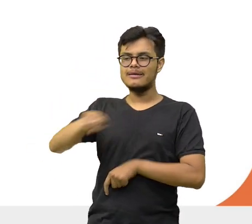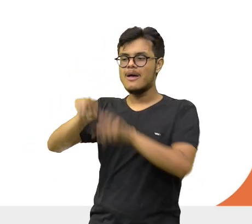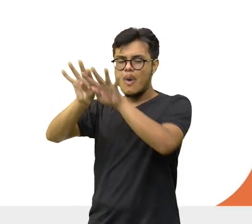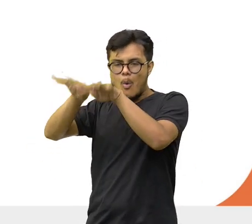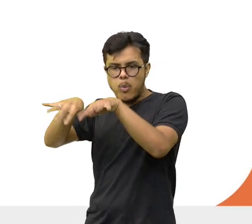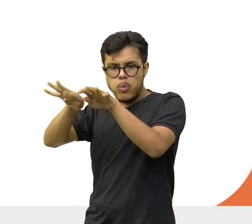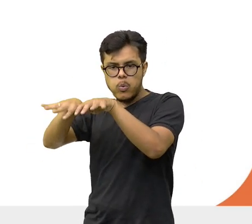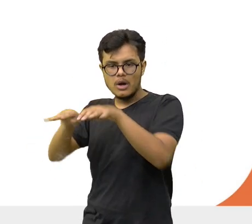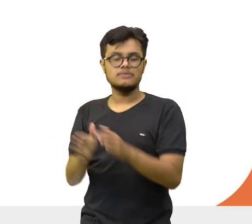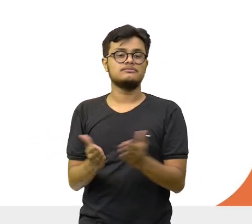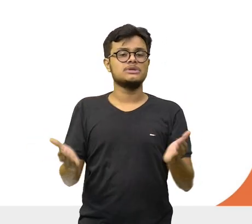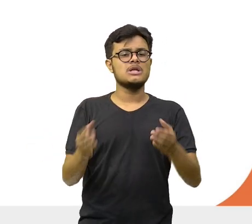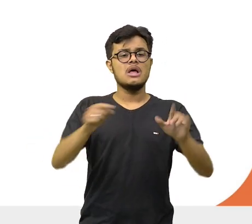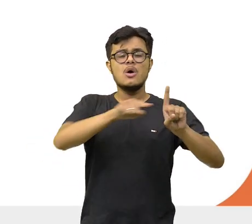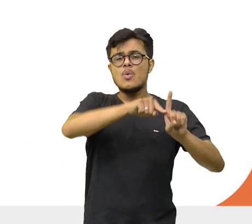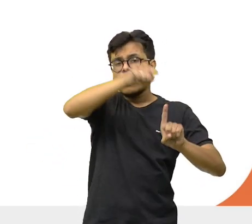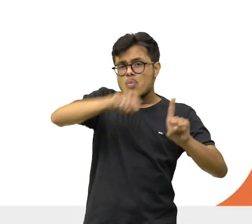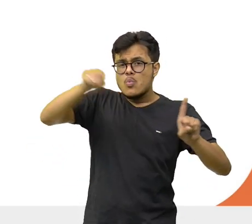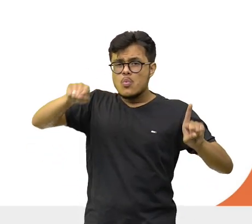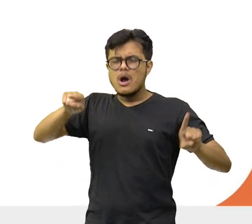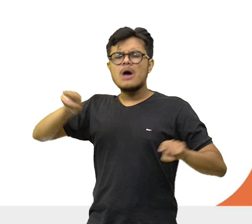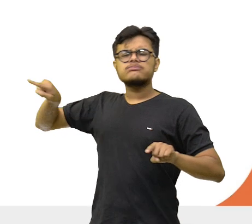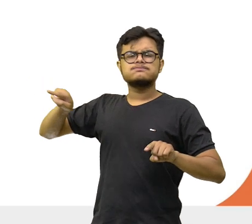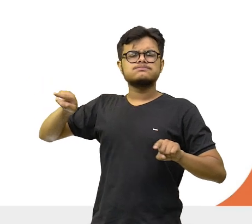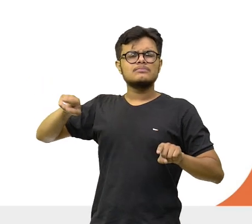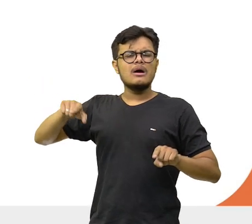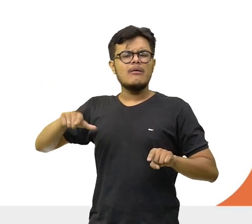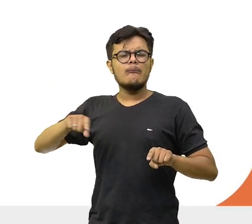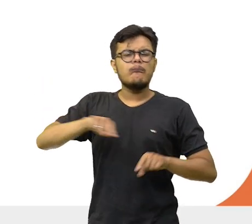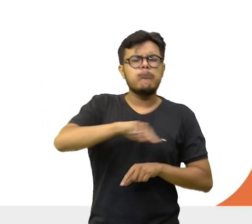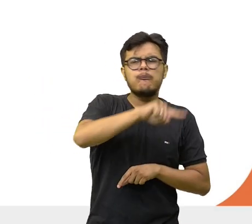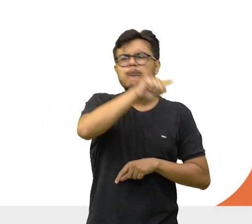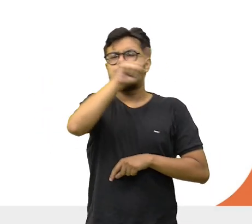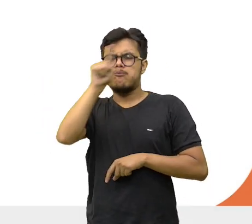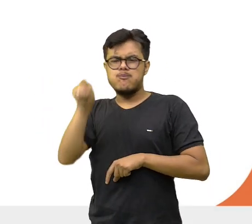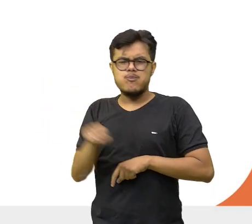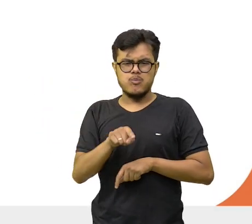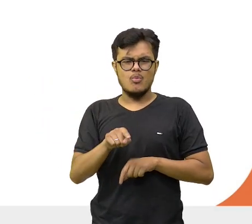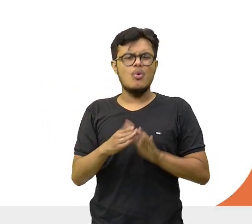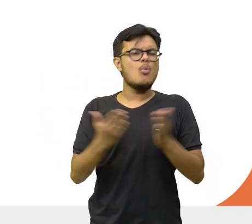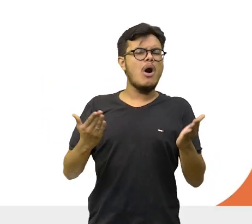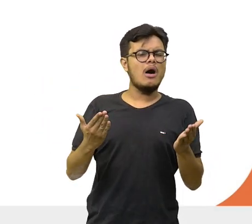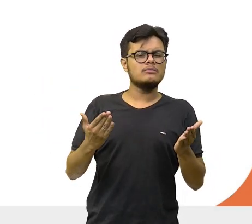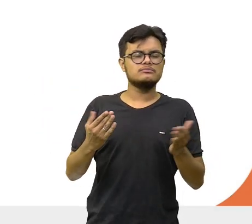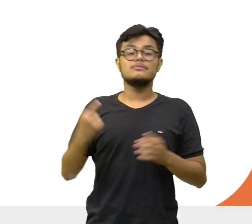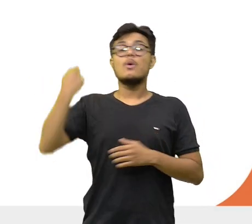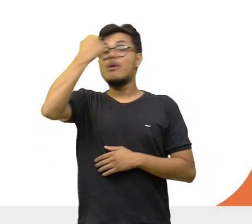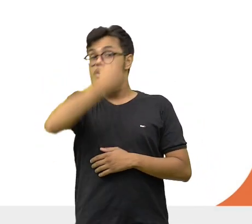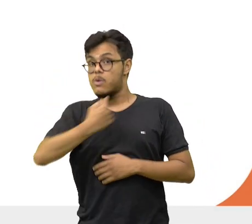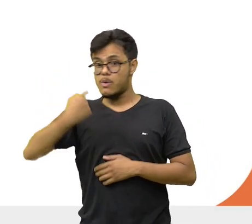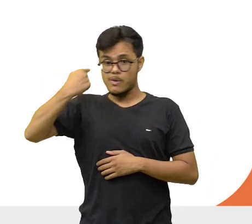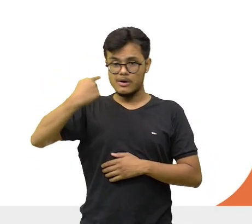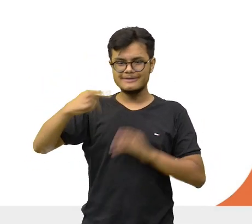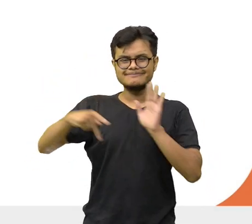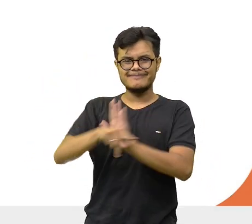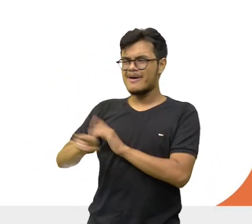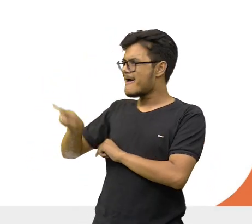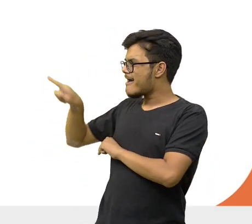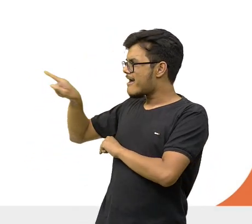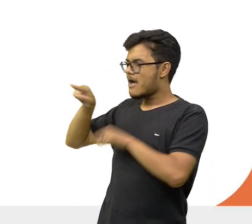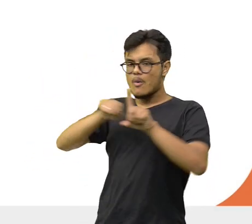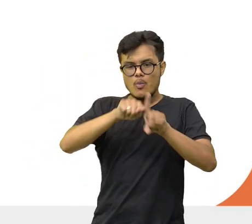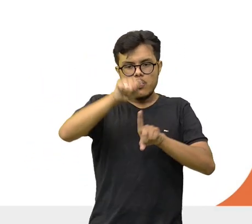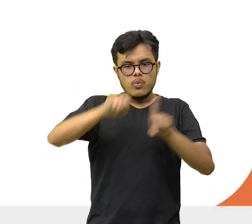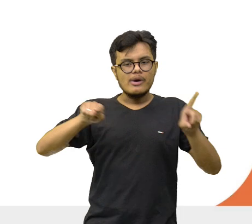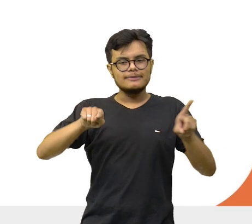tenho, nesse meu gráfico, um sentido de ciclo, olha aqui, ó, sentido de ciclo horário. Então,